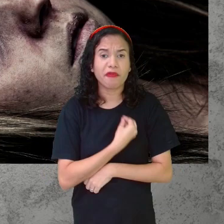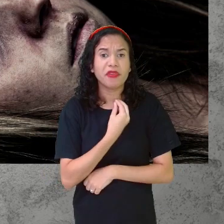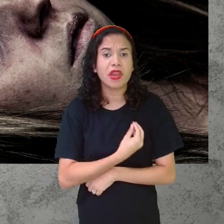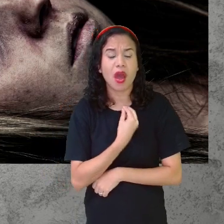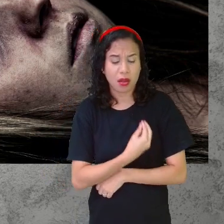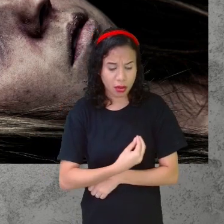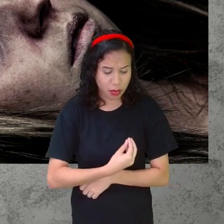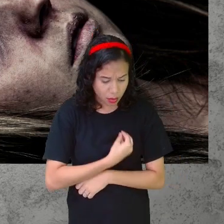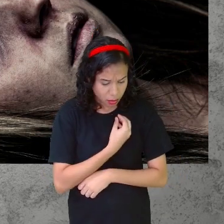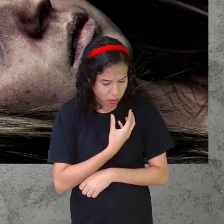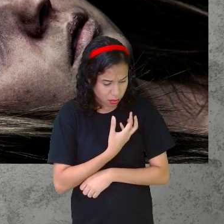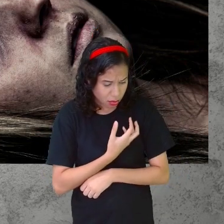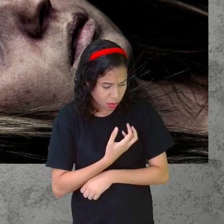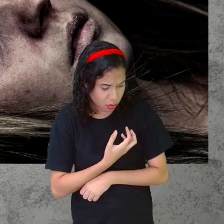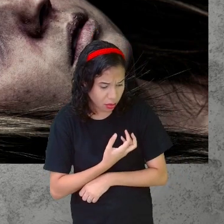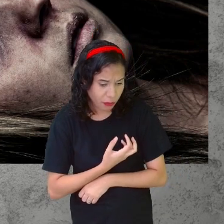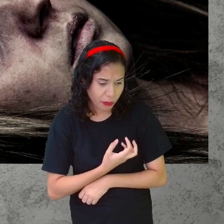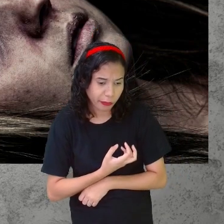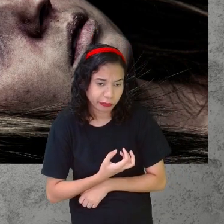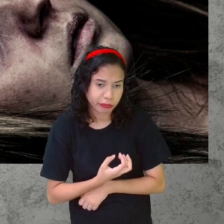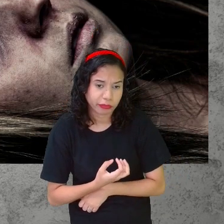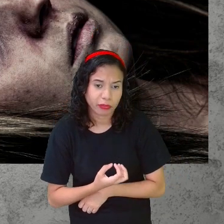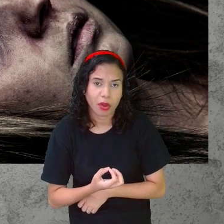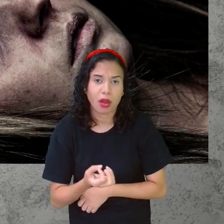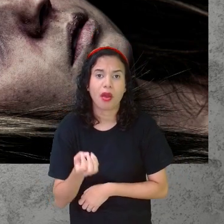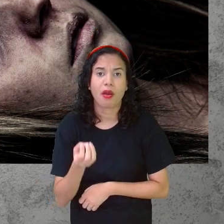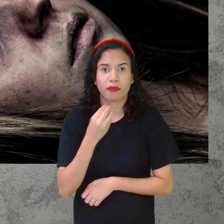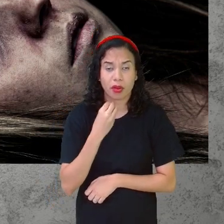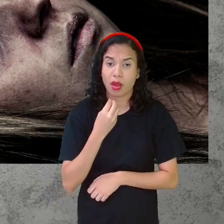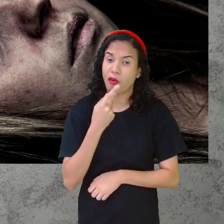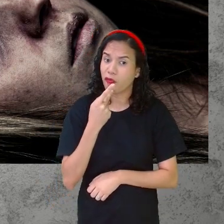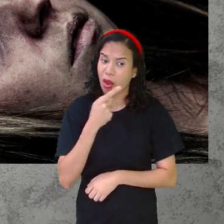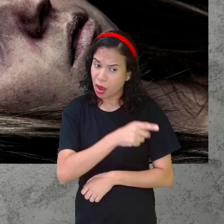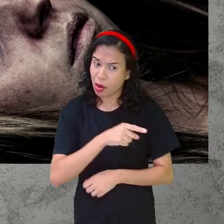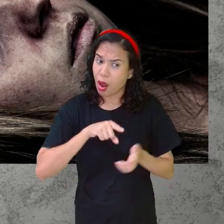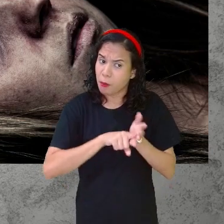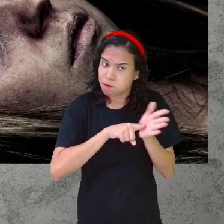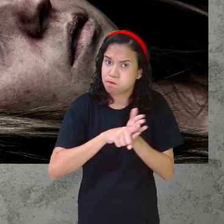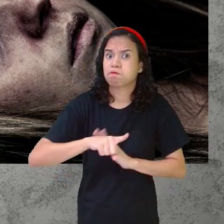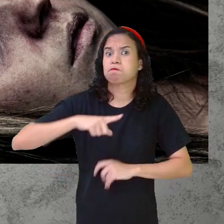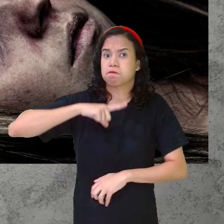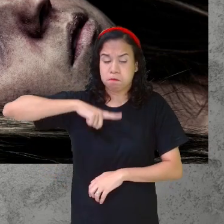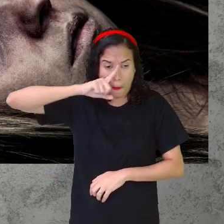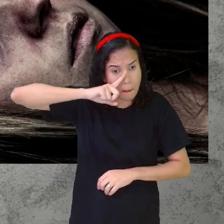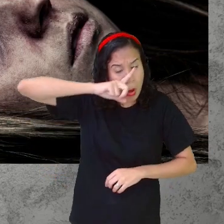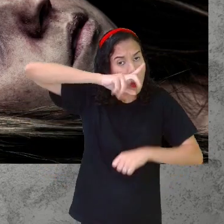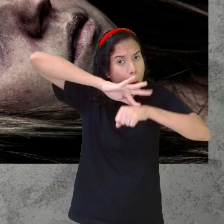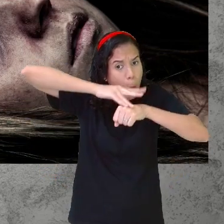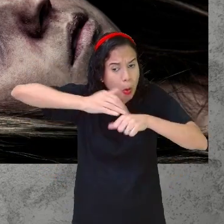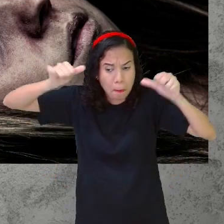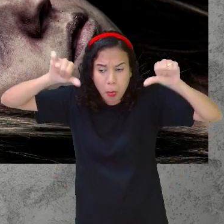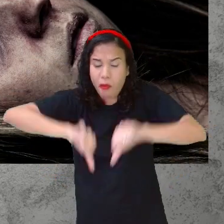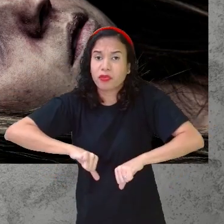se acabava lentamente. Diziam que era um caso gravíssimo. Jordão